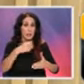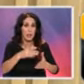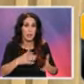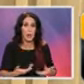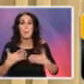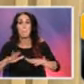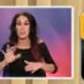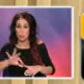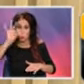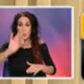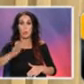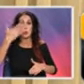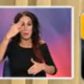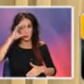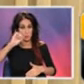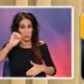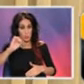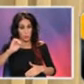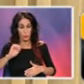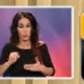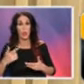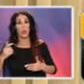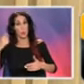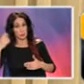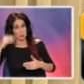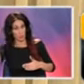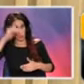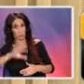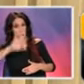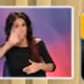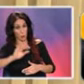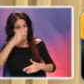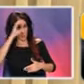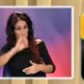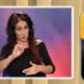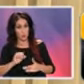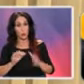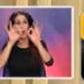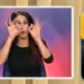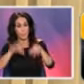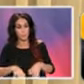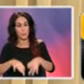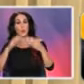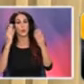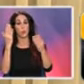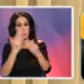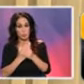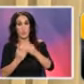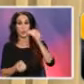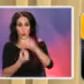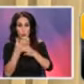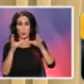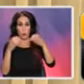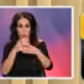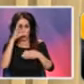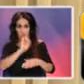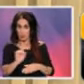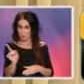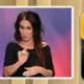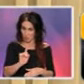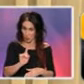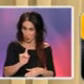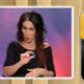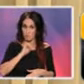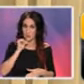do Primeiro-Ministro pelo Presidente da República não encerra o processo de formação do governo. A